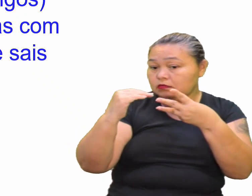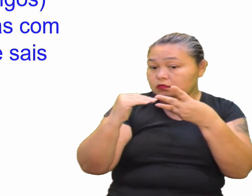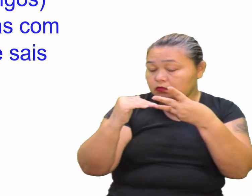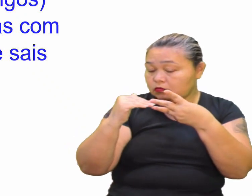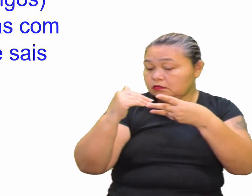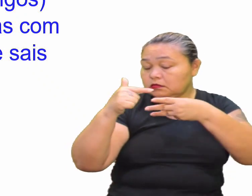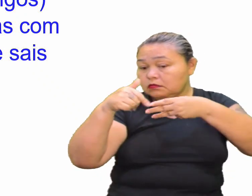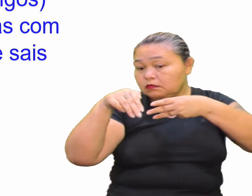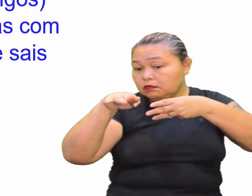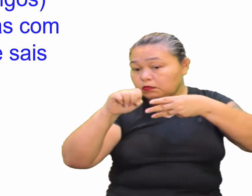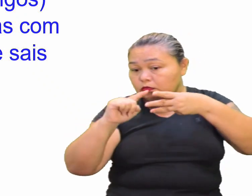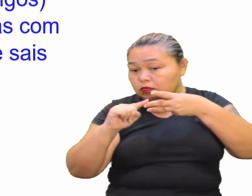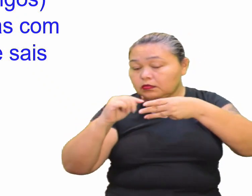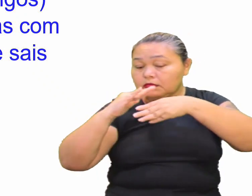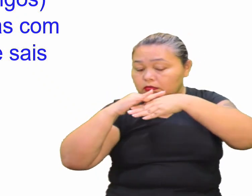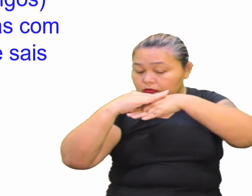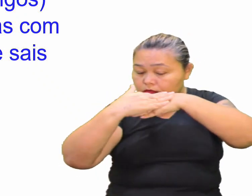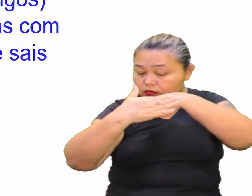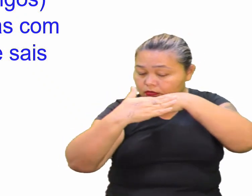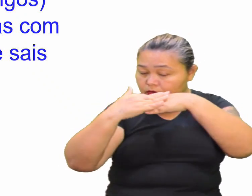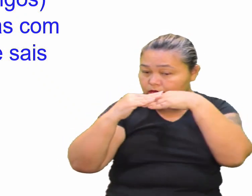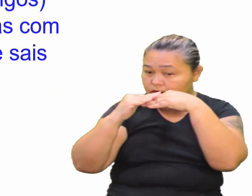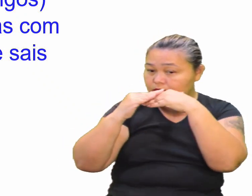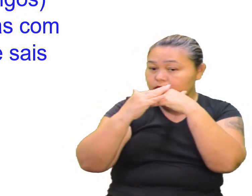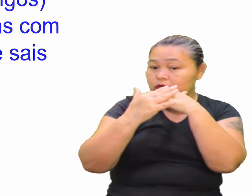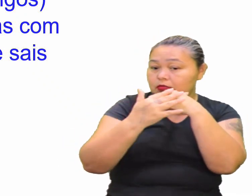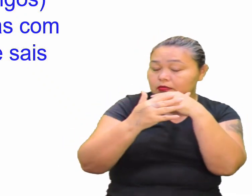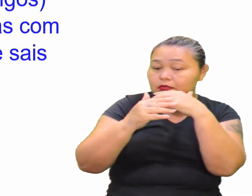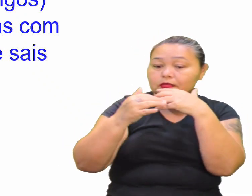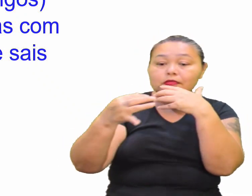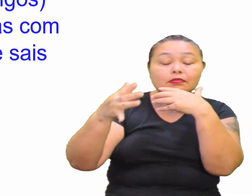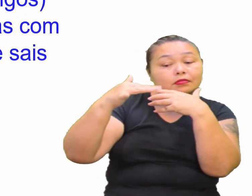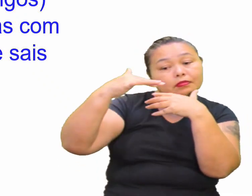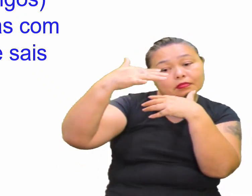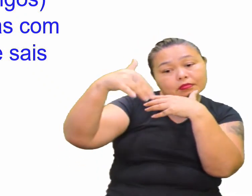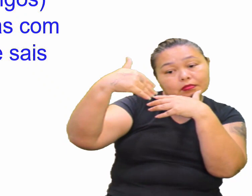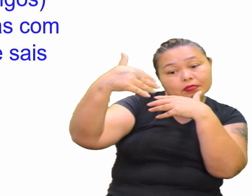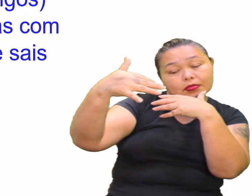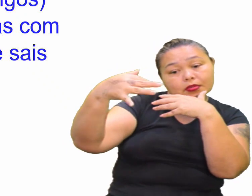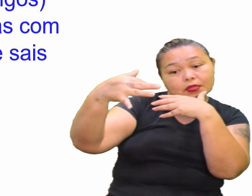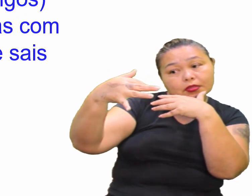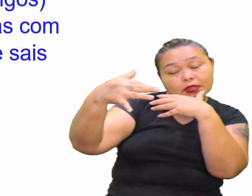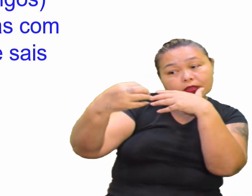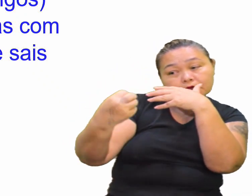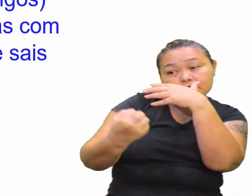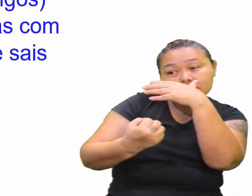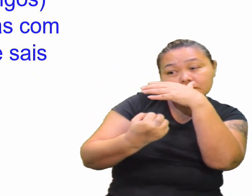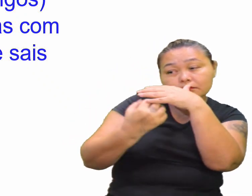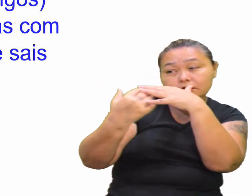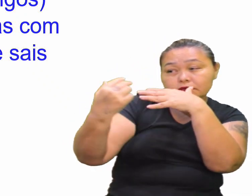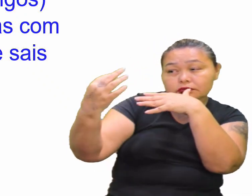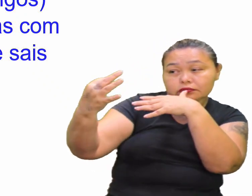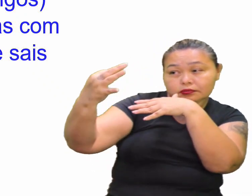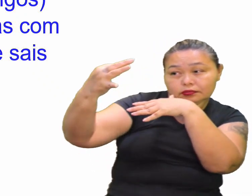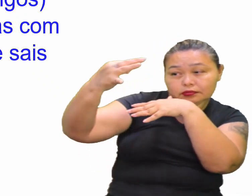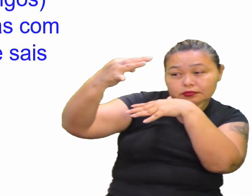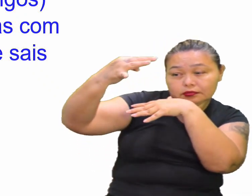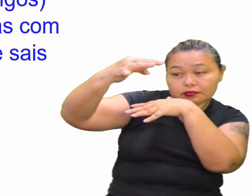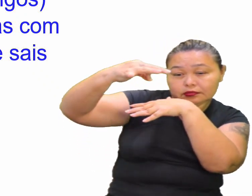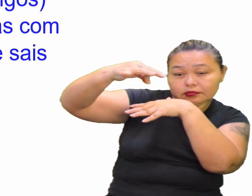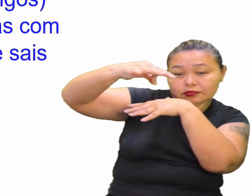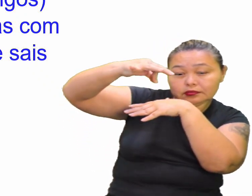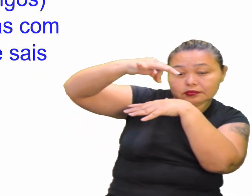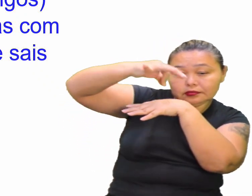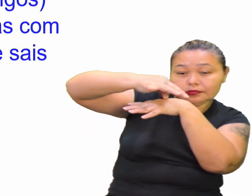ter os líquens, gramíneas, depois de um tempo começa a surgir, né? Começa a surgir não, vai aparecer os